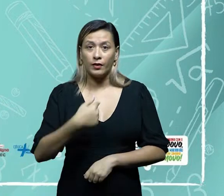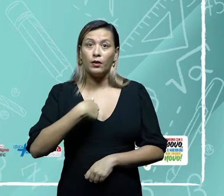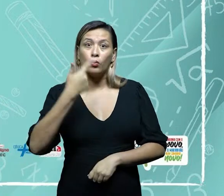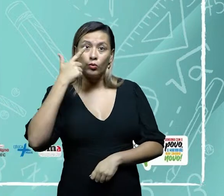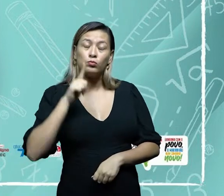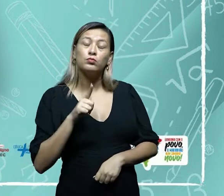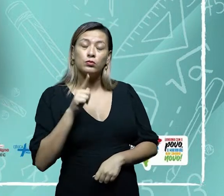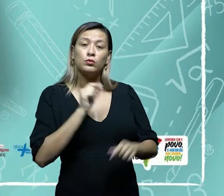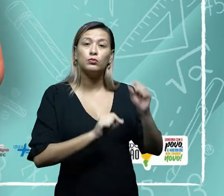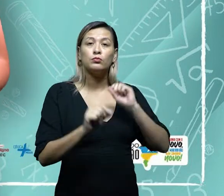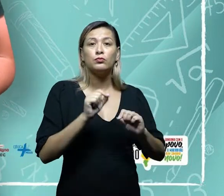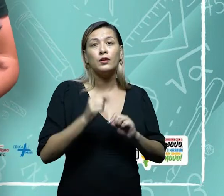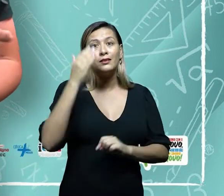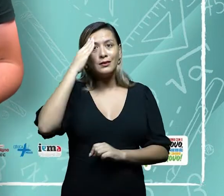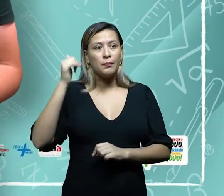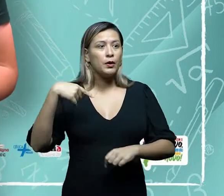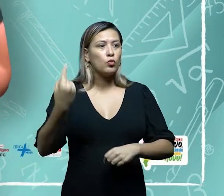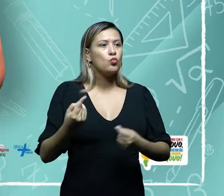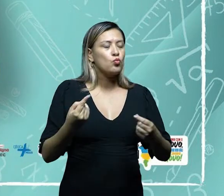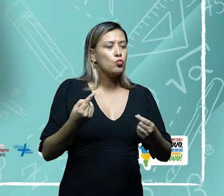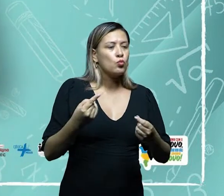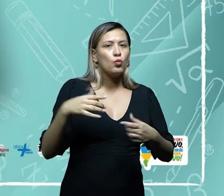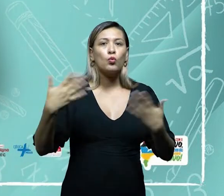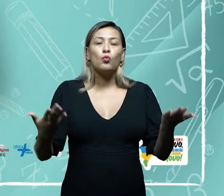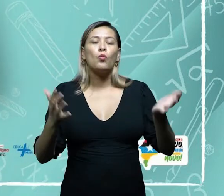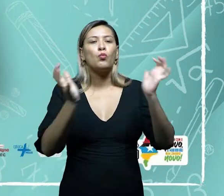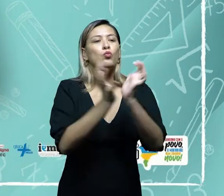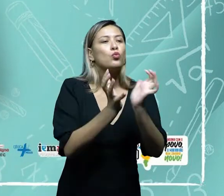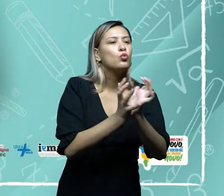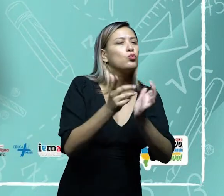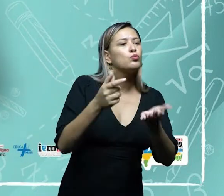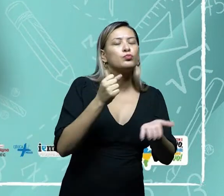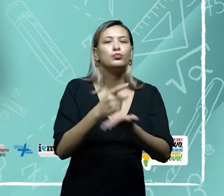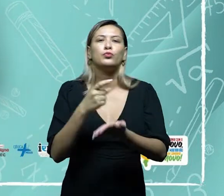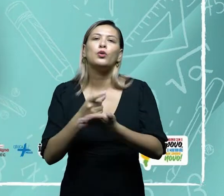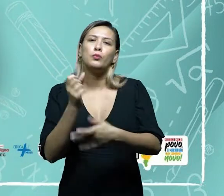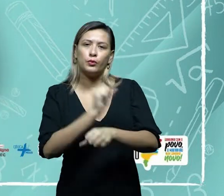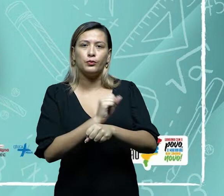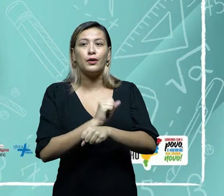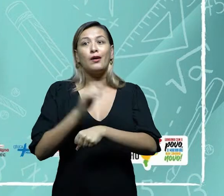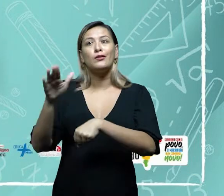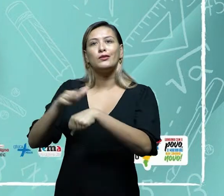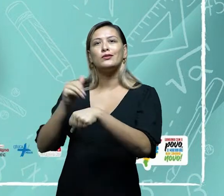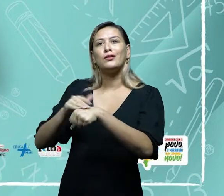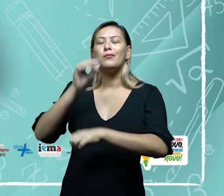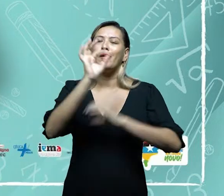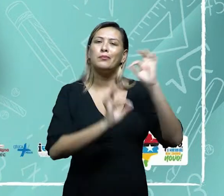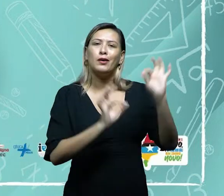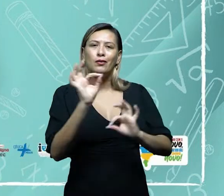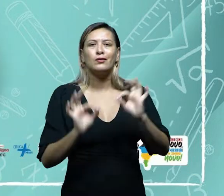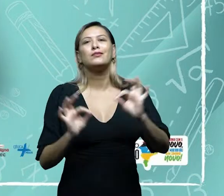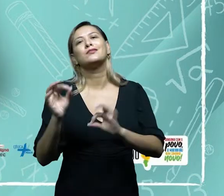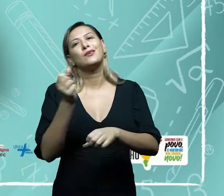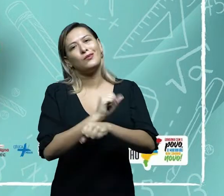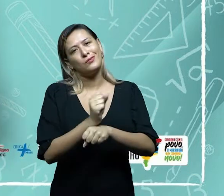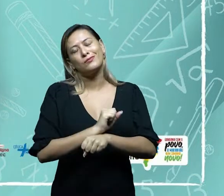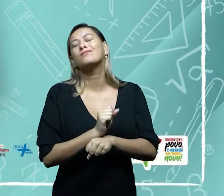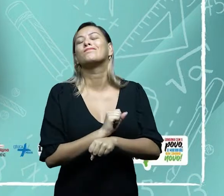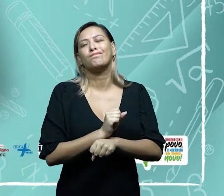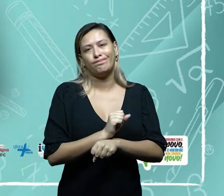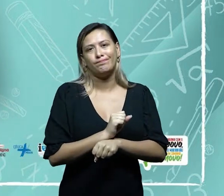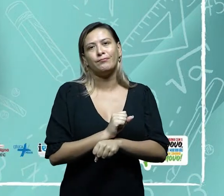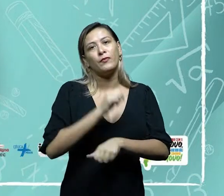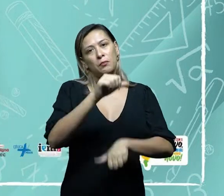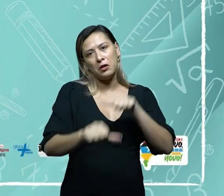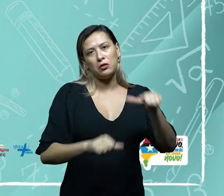consigo determinar qual foi o grupo que comprou, né, e chamá-los para corrigir, para de fato fazer a manutenção